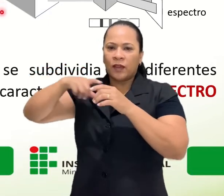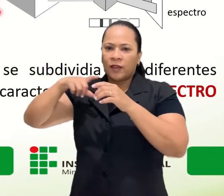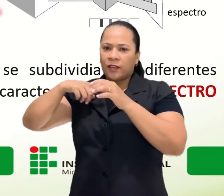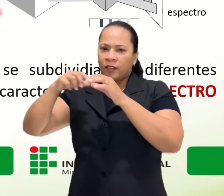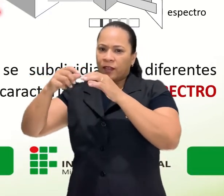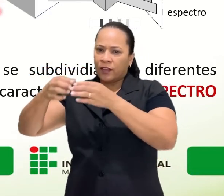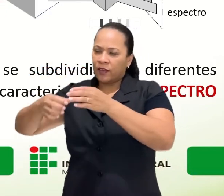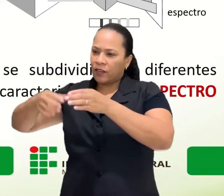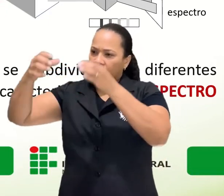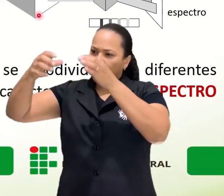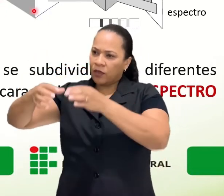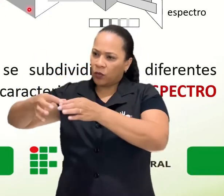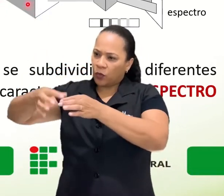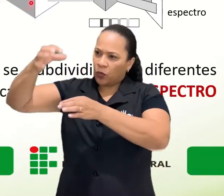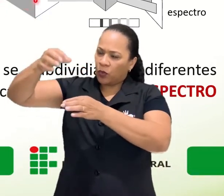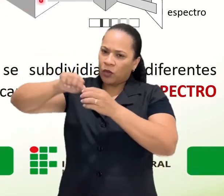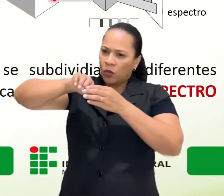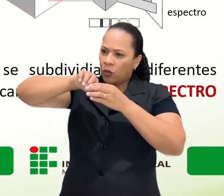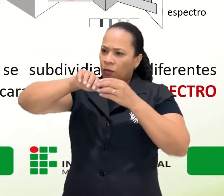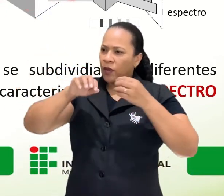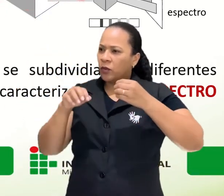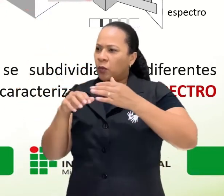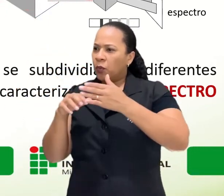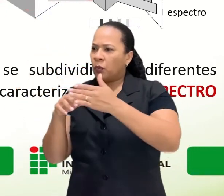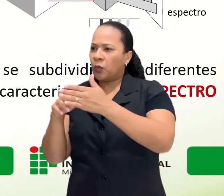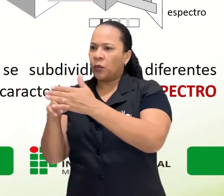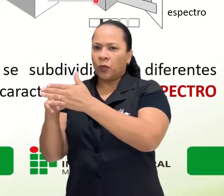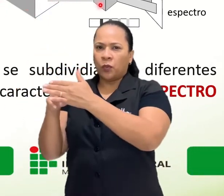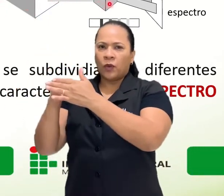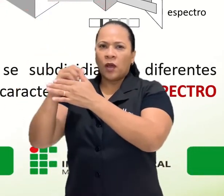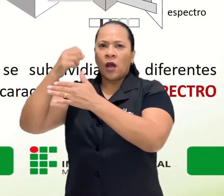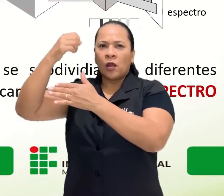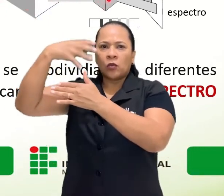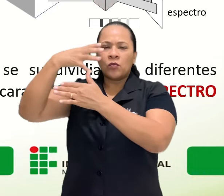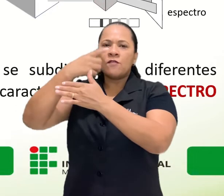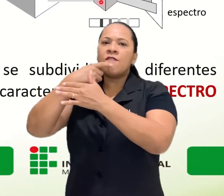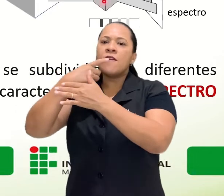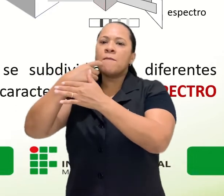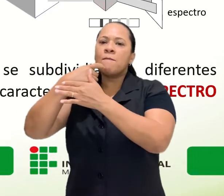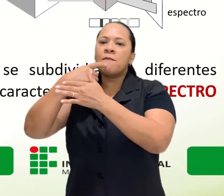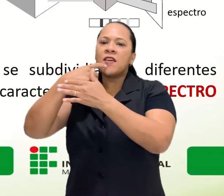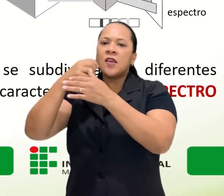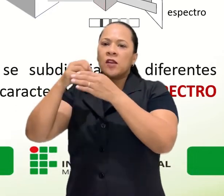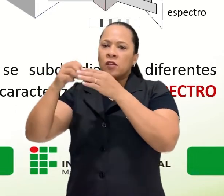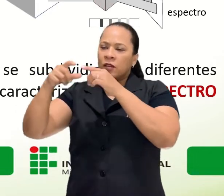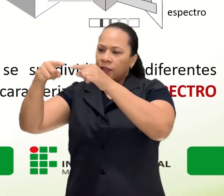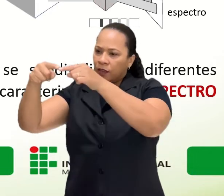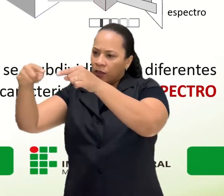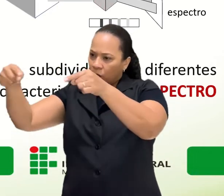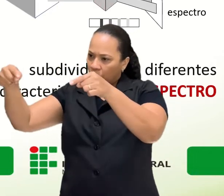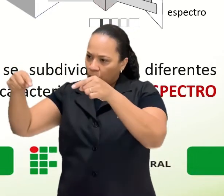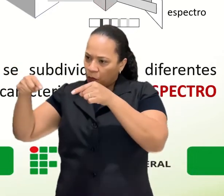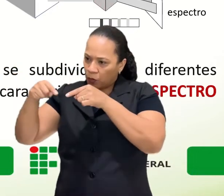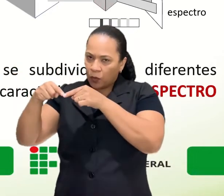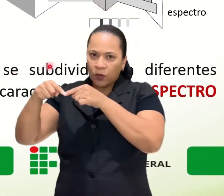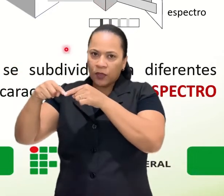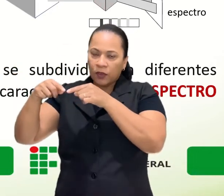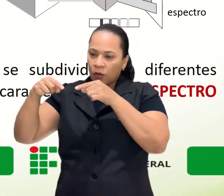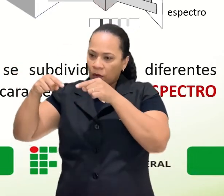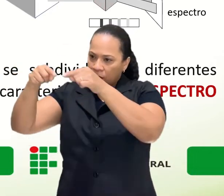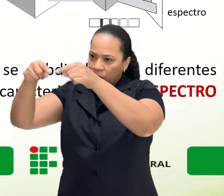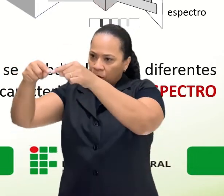alta diferença de potencial, emite uma luz vermelha, que ao passar por um prisma,